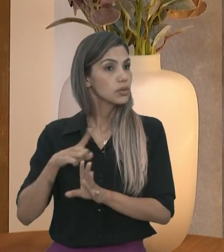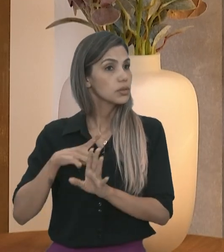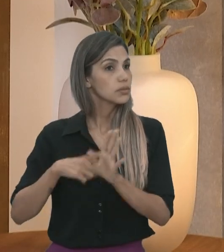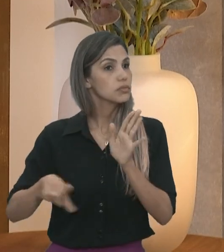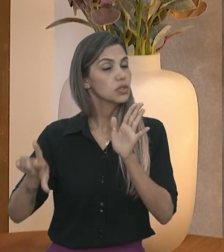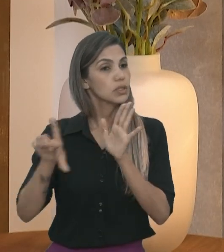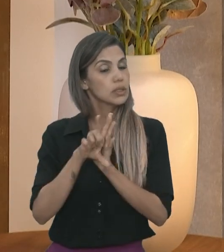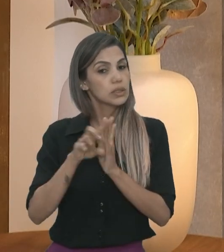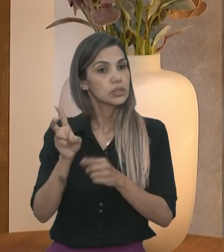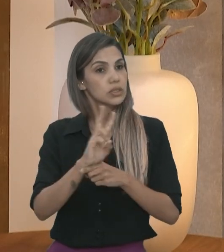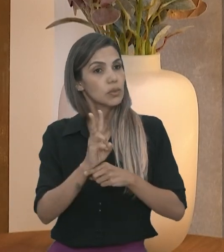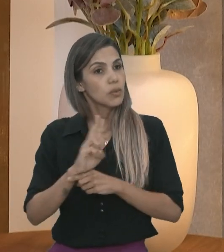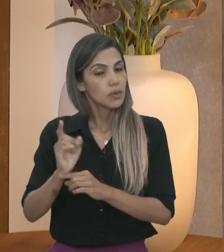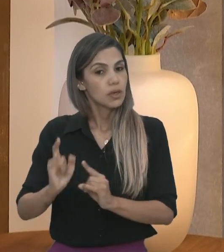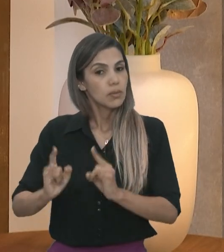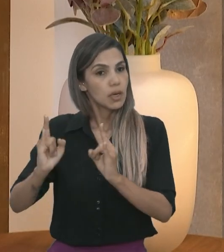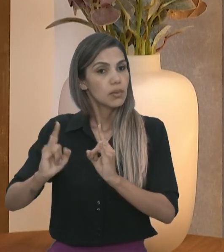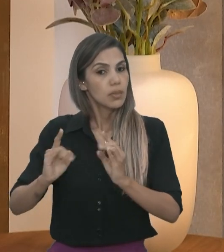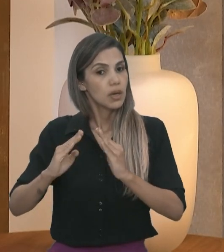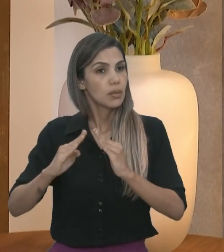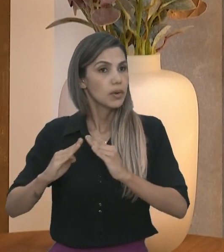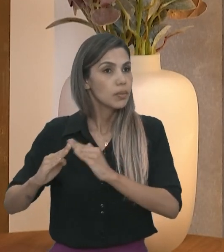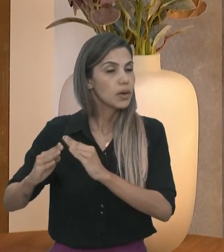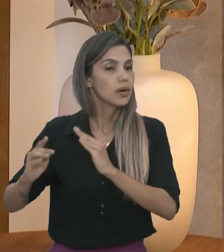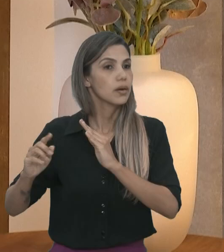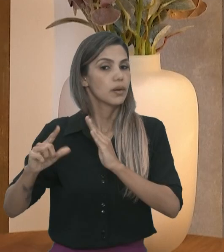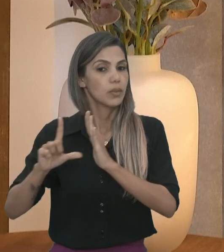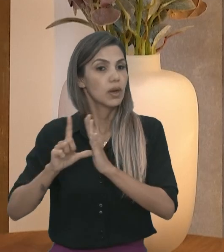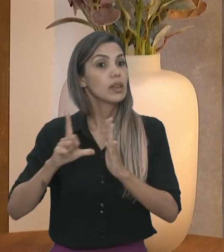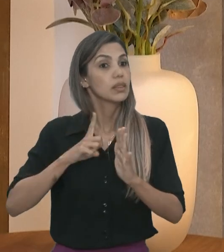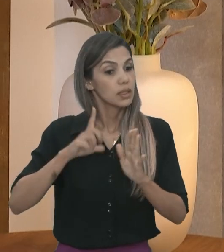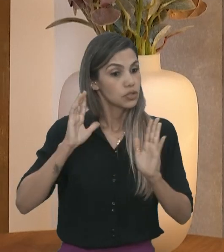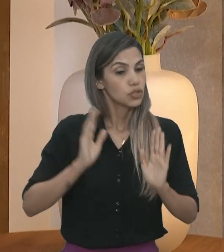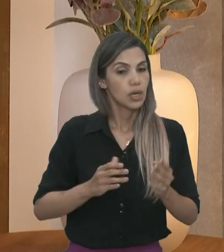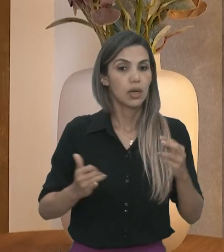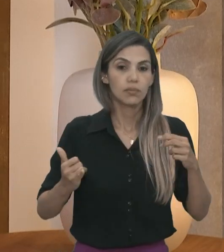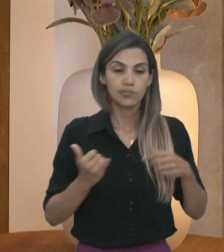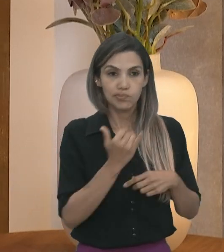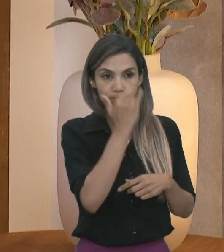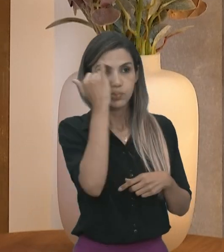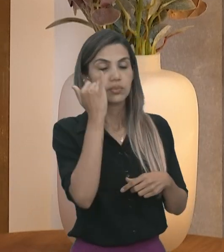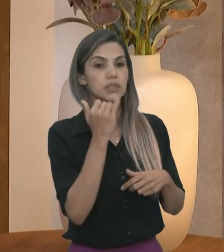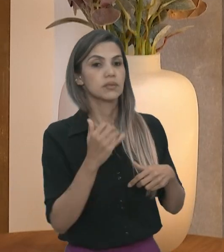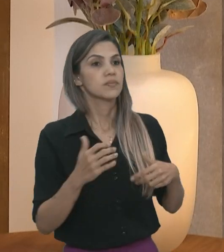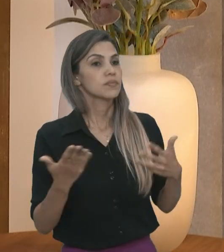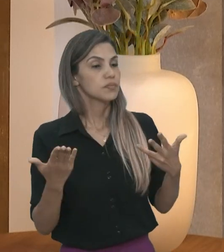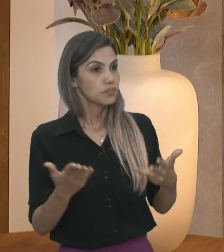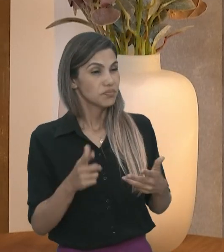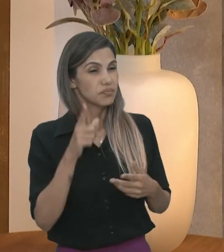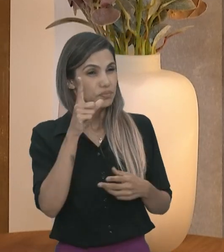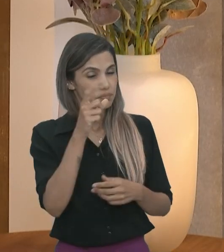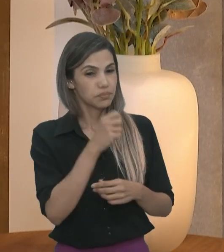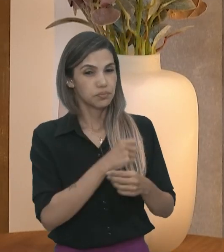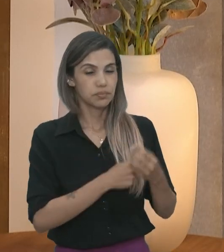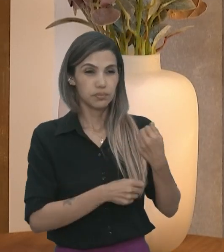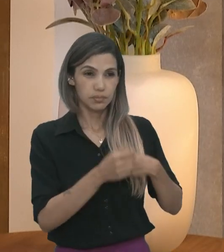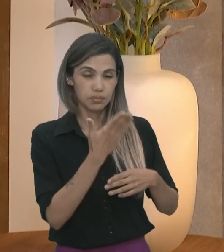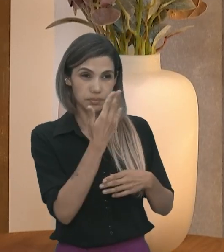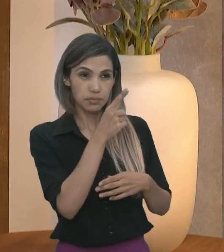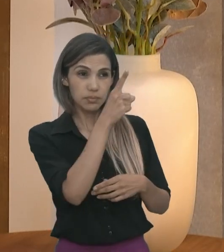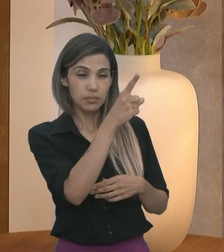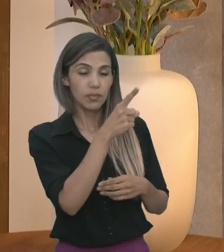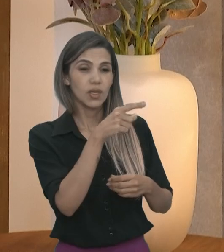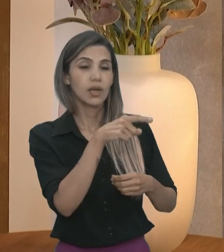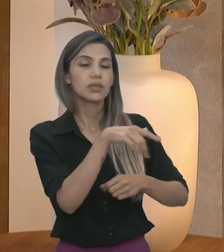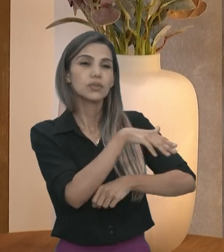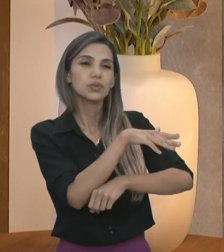tivemos acidentes trágicos aqui em Goiás. Em 2014, teve uma marquise que desabou ali no Parque Amazônia,